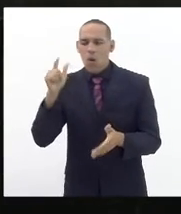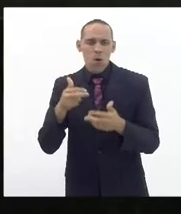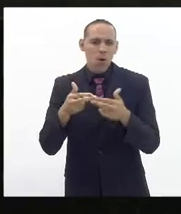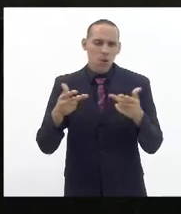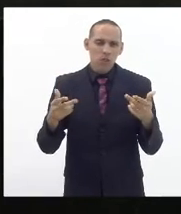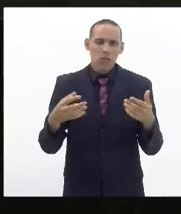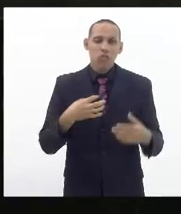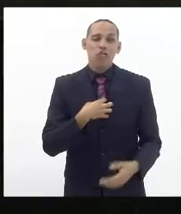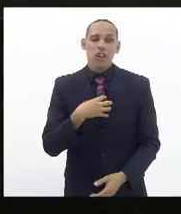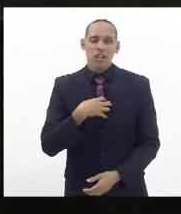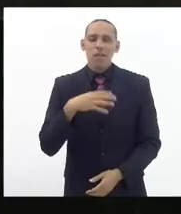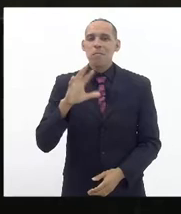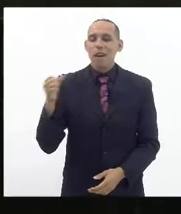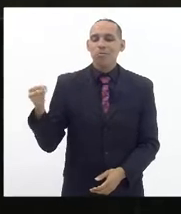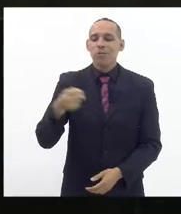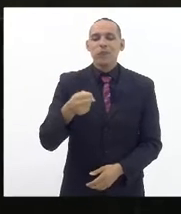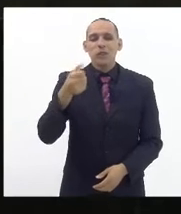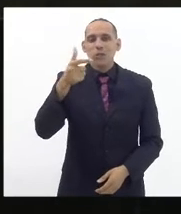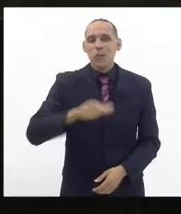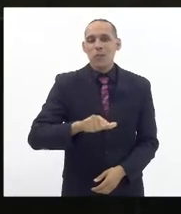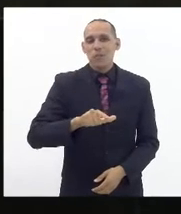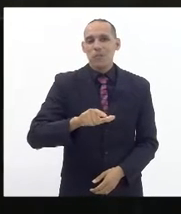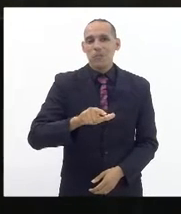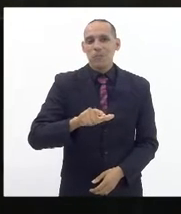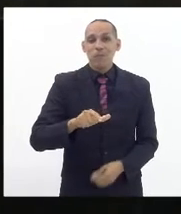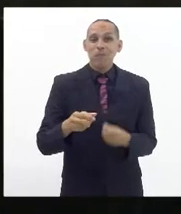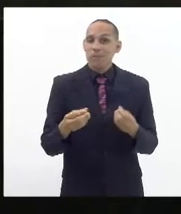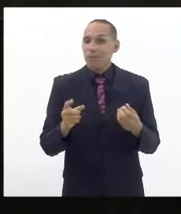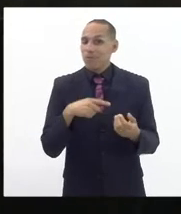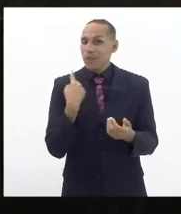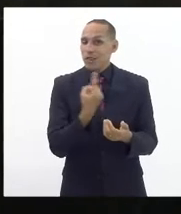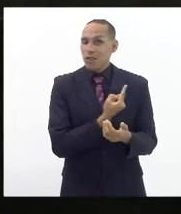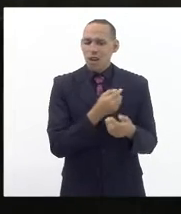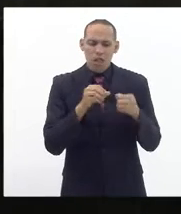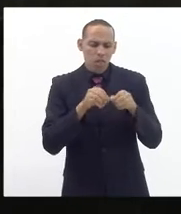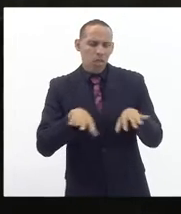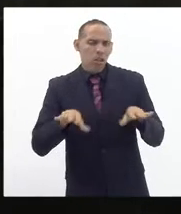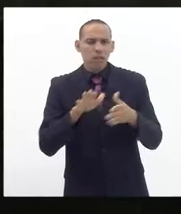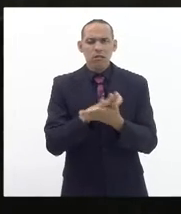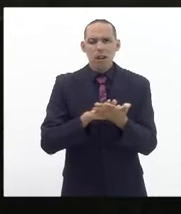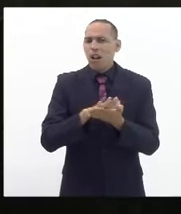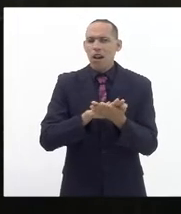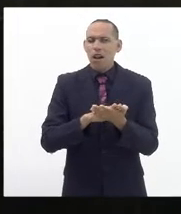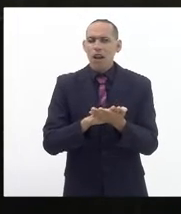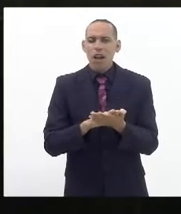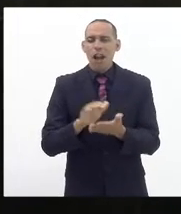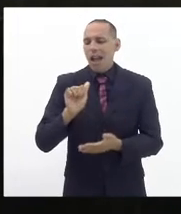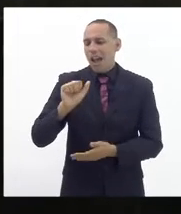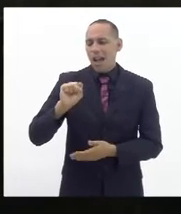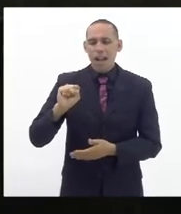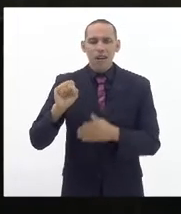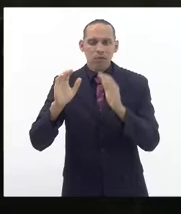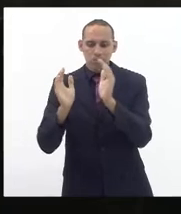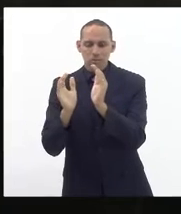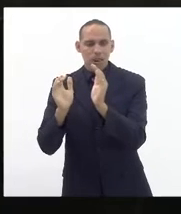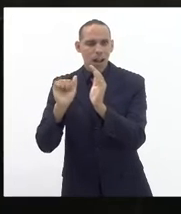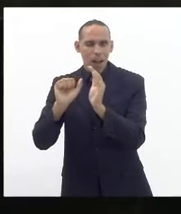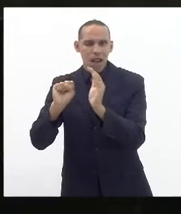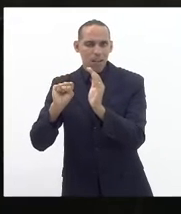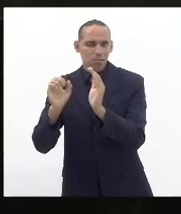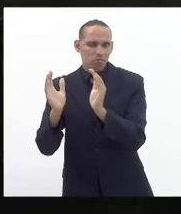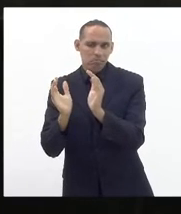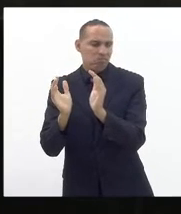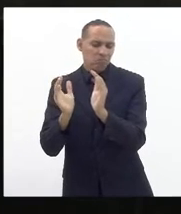gente queria trazê-lo ele aqui novamente. Para nós, não há prejuízo ao colocar o AIS entre parênteses,